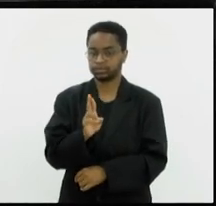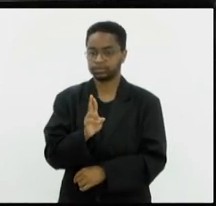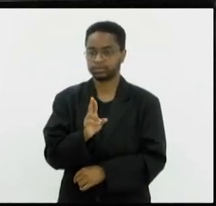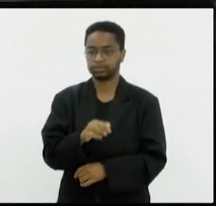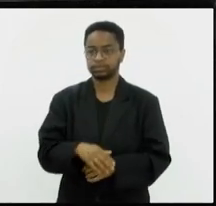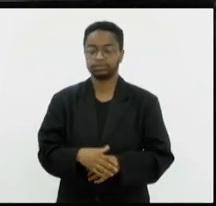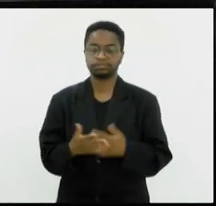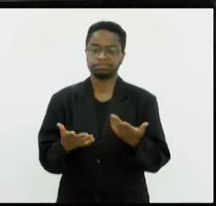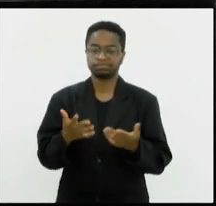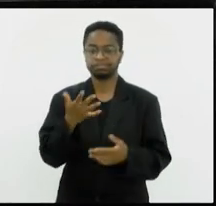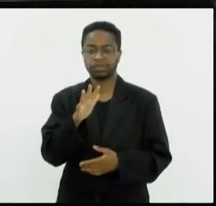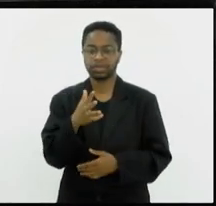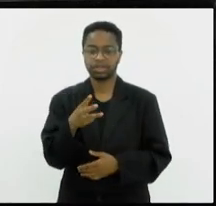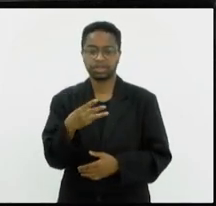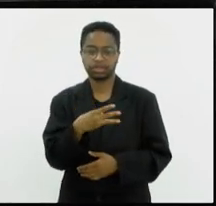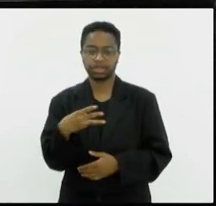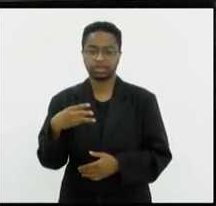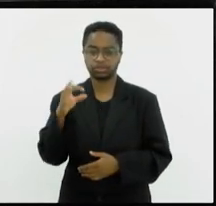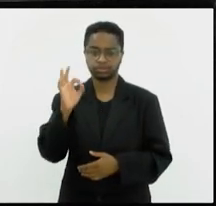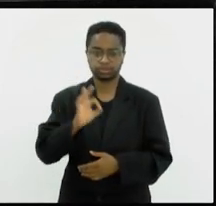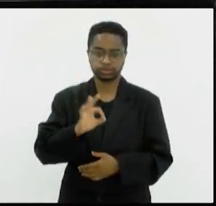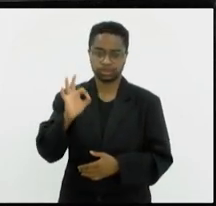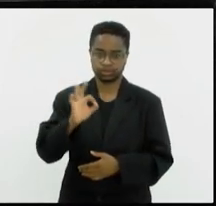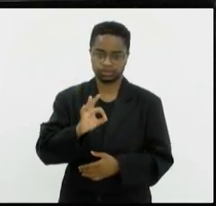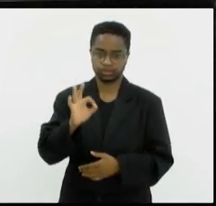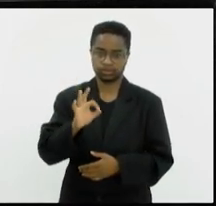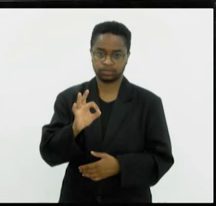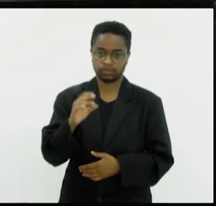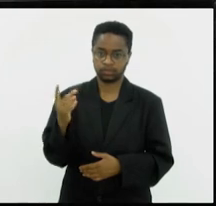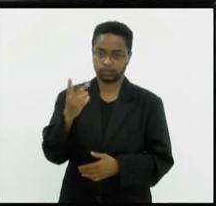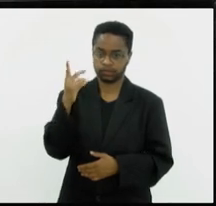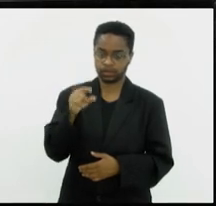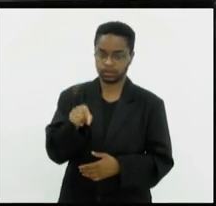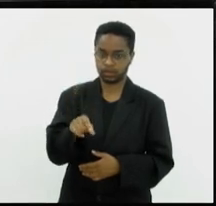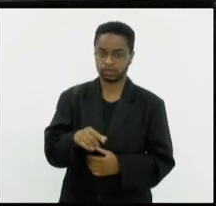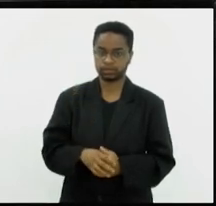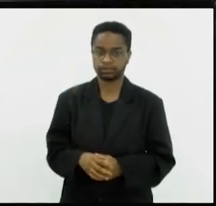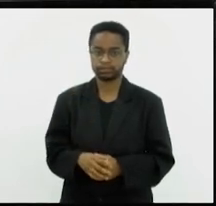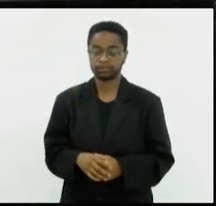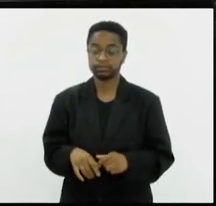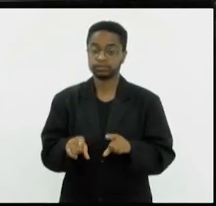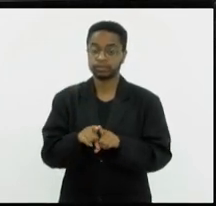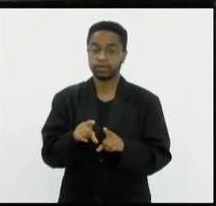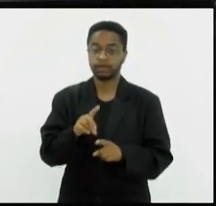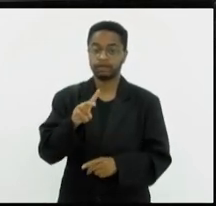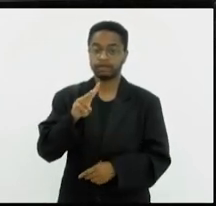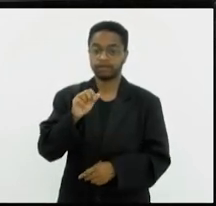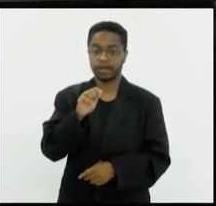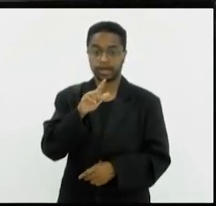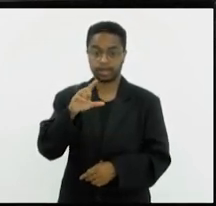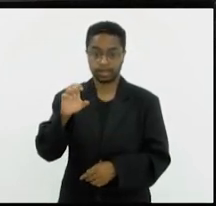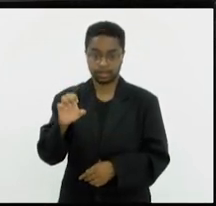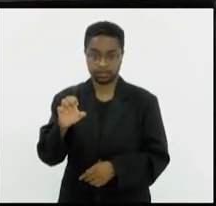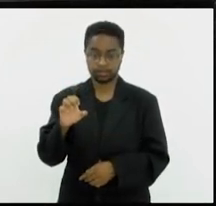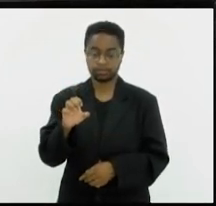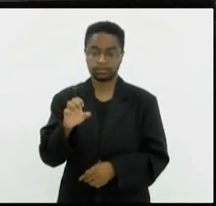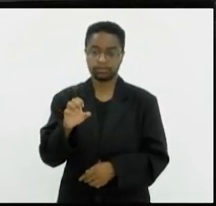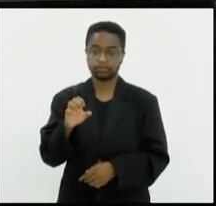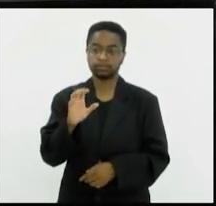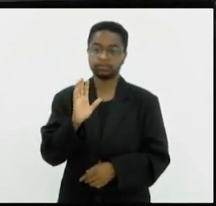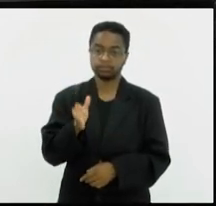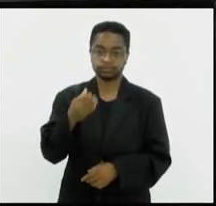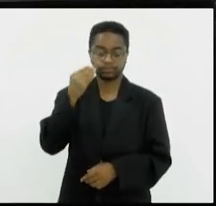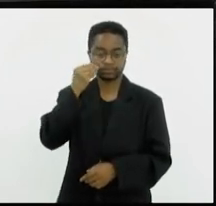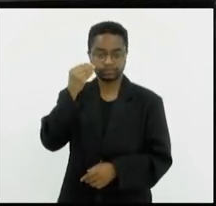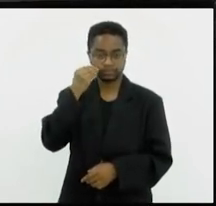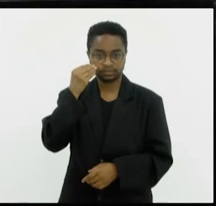algo parecido de 33% do valor da companhia lá na Vale do Rio Doce depois de ter tentado